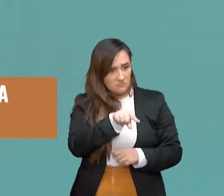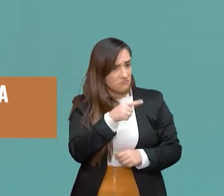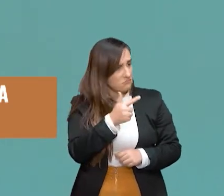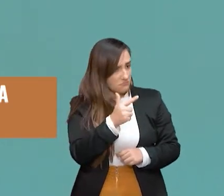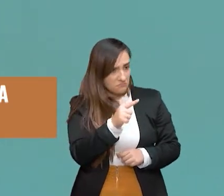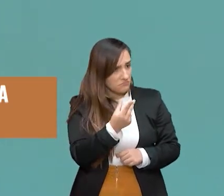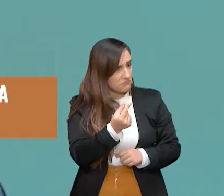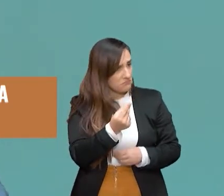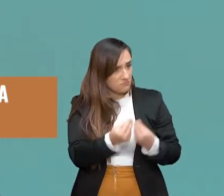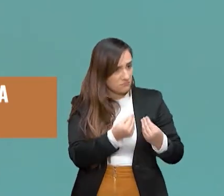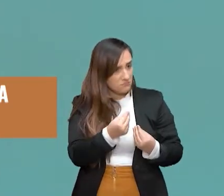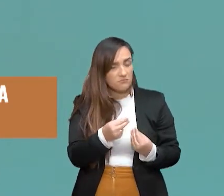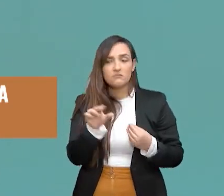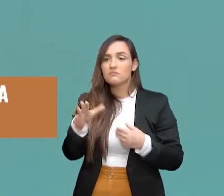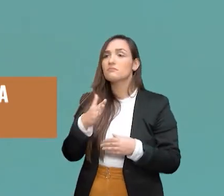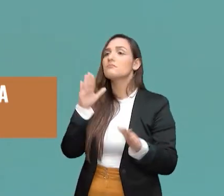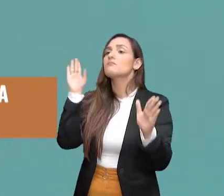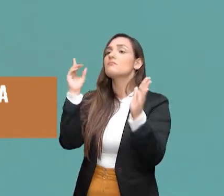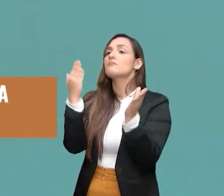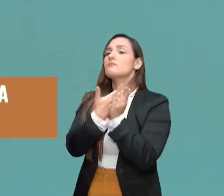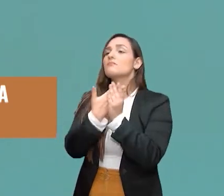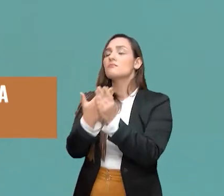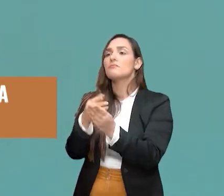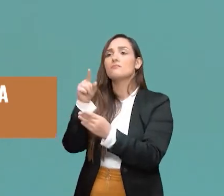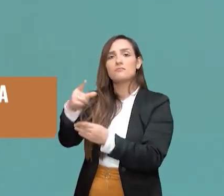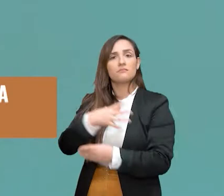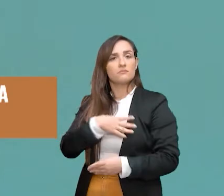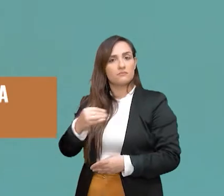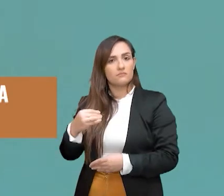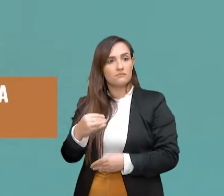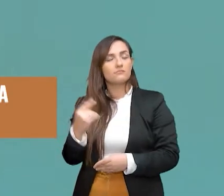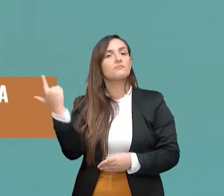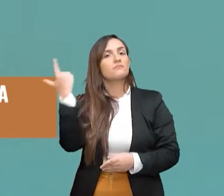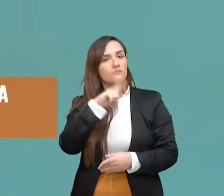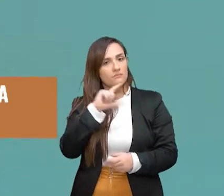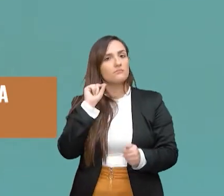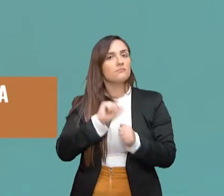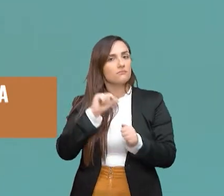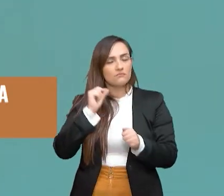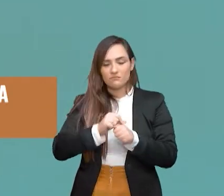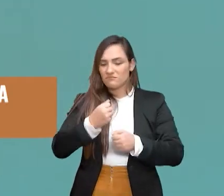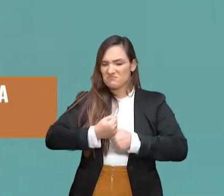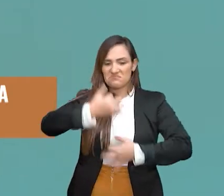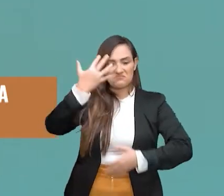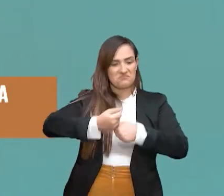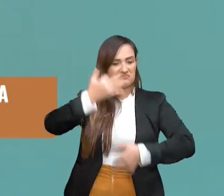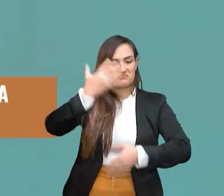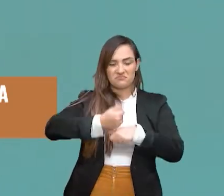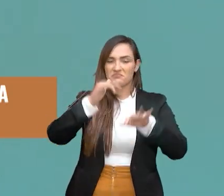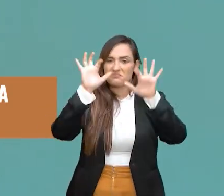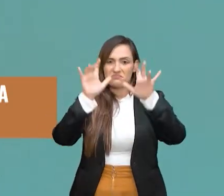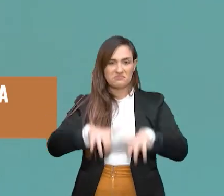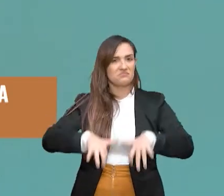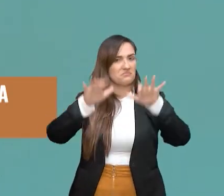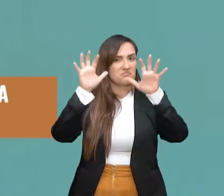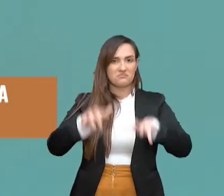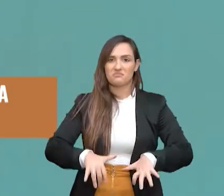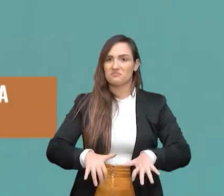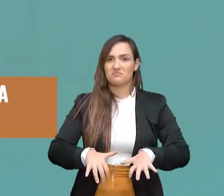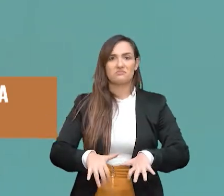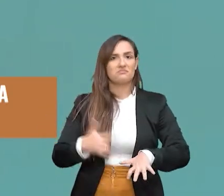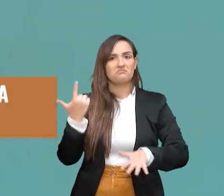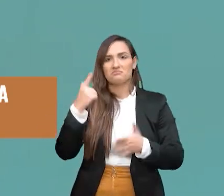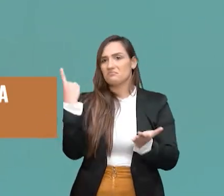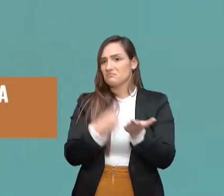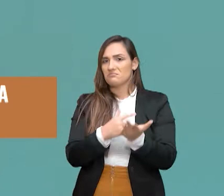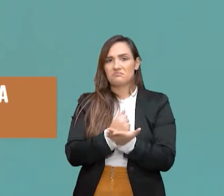né, o atendimento e a ação foi exclusivamente feita nesses